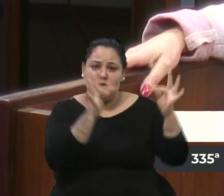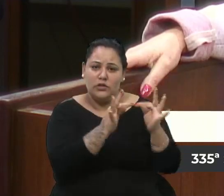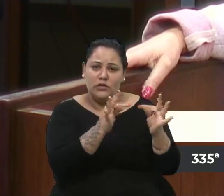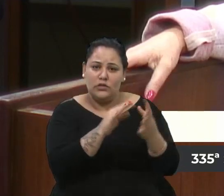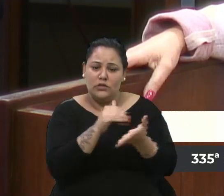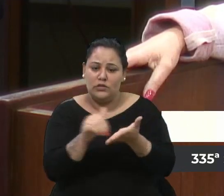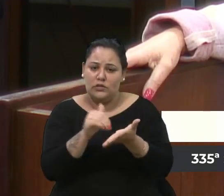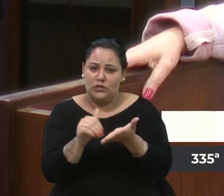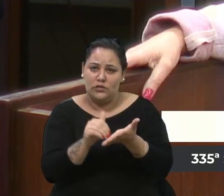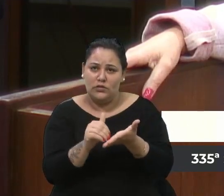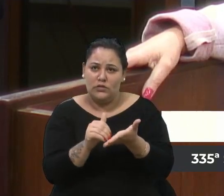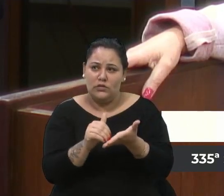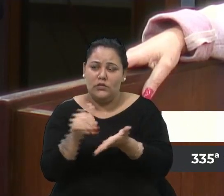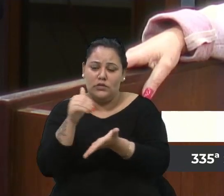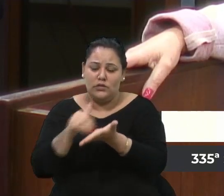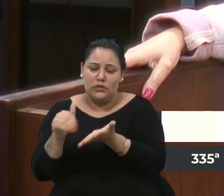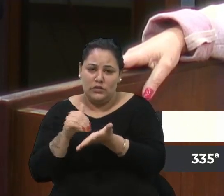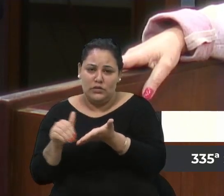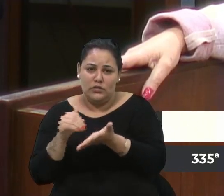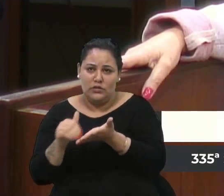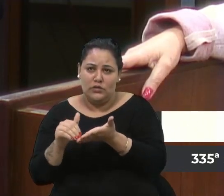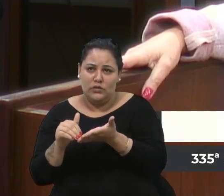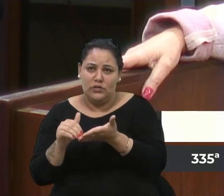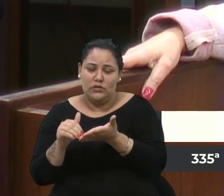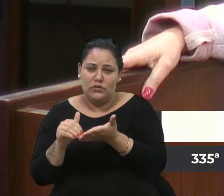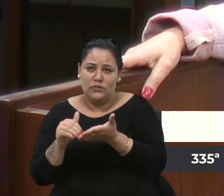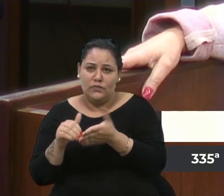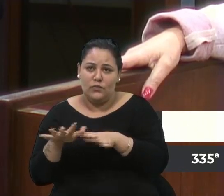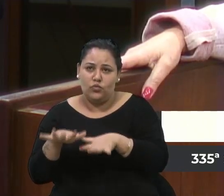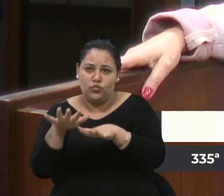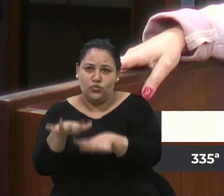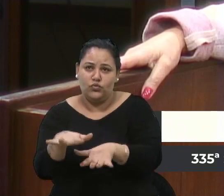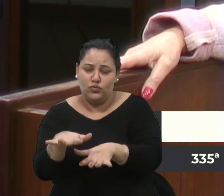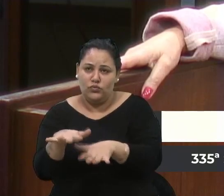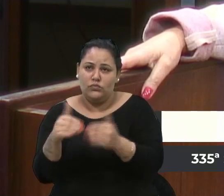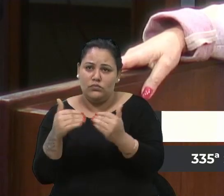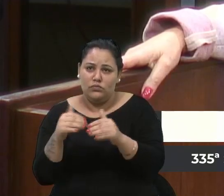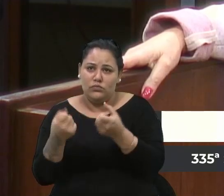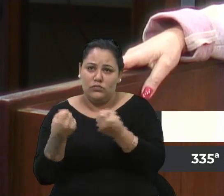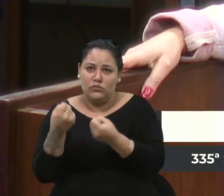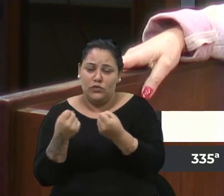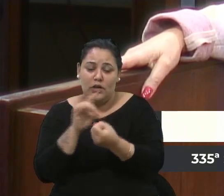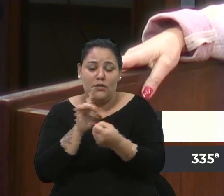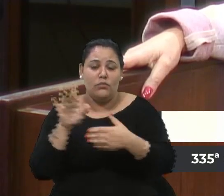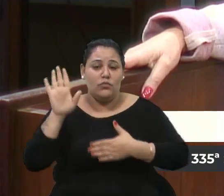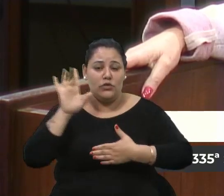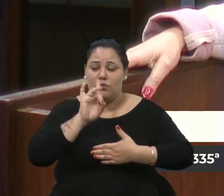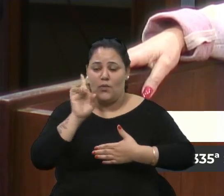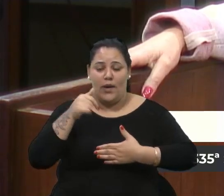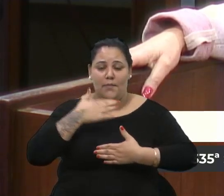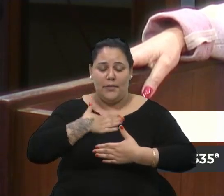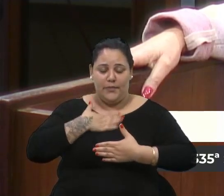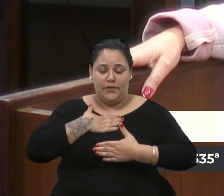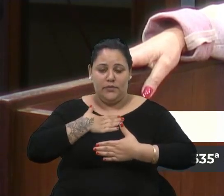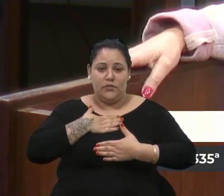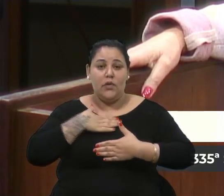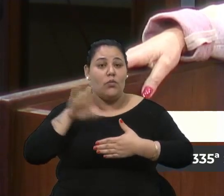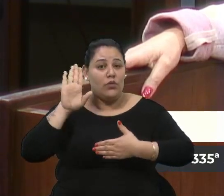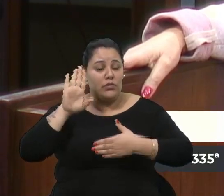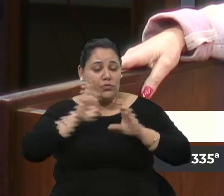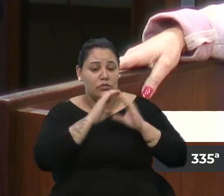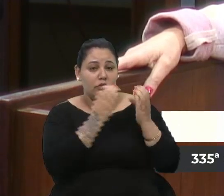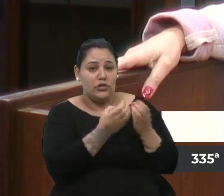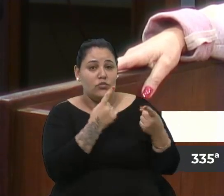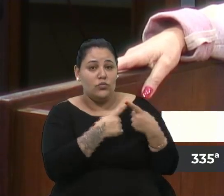o secretário de Transporte, de Trânsito e Transporte, ele prometeu, não foi para mim, foi para a comunidade, porque a reunião era